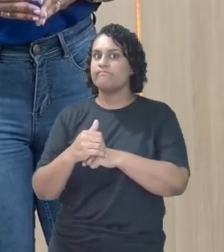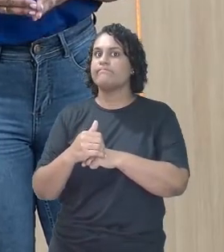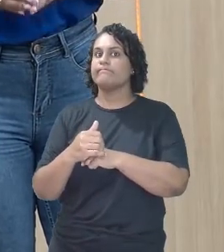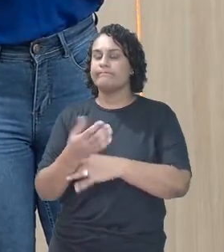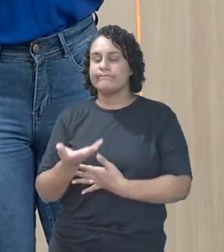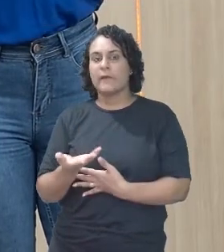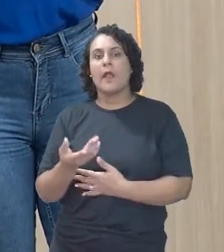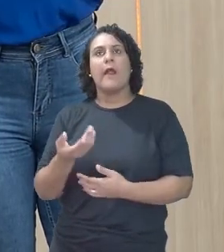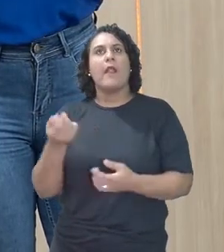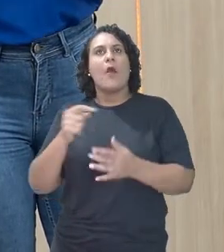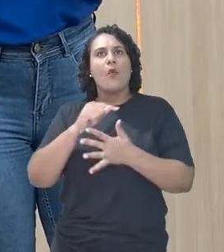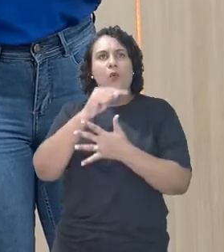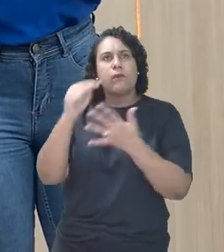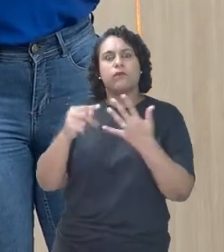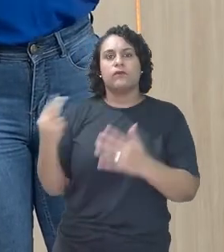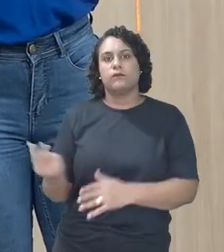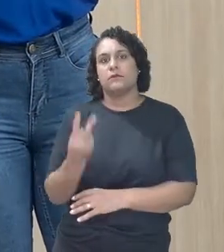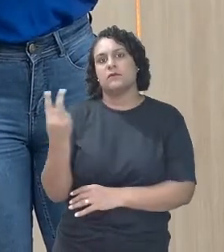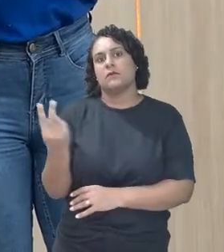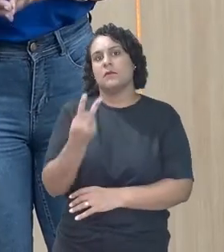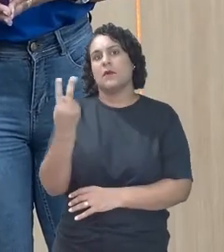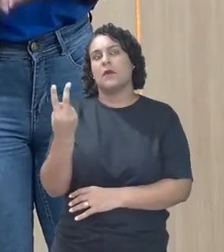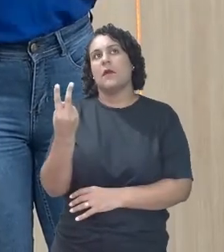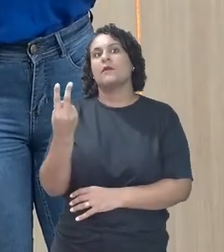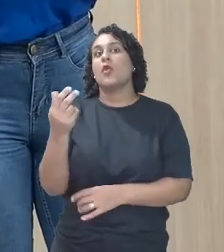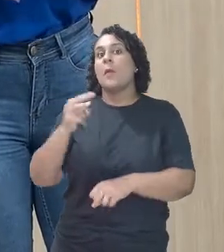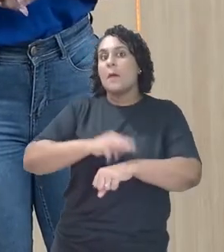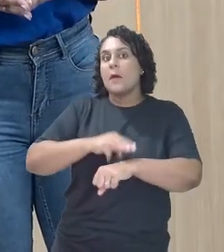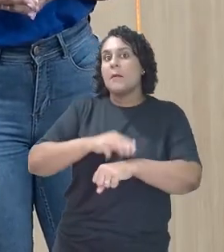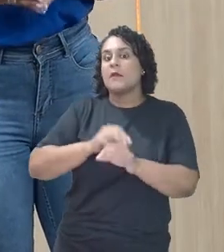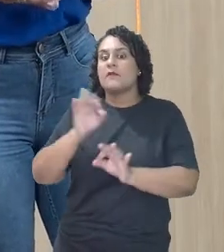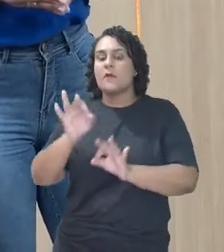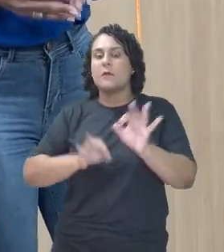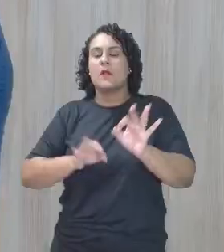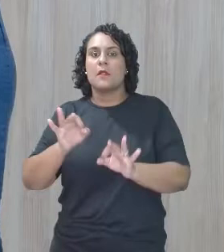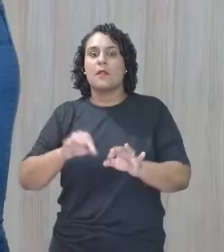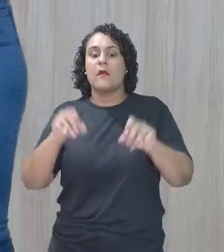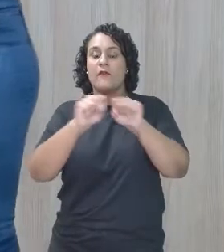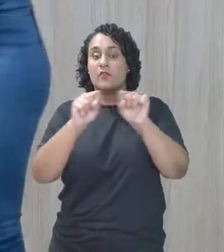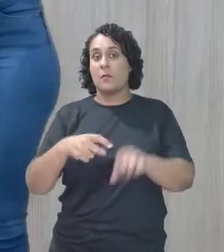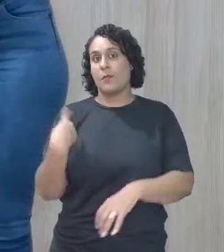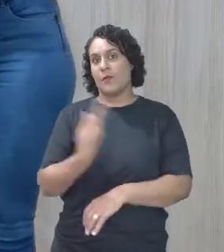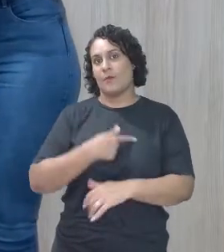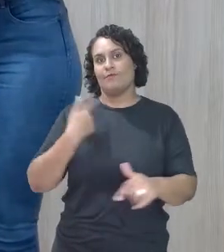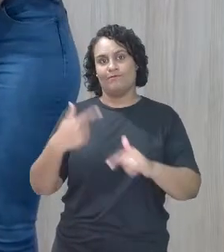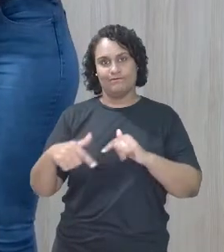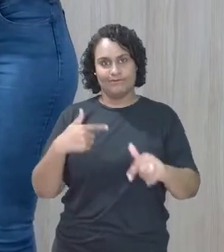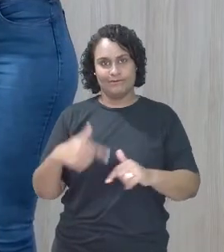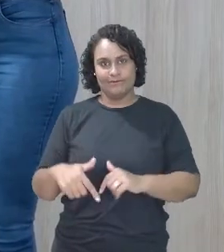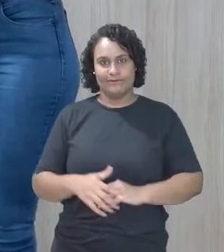valores que precisam estar muito vivos quando a gente vai planejar e quando a gente vai sistematizar o nosso trabalho.